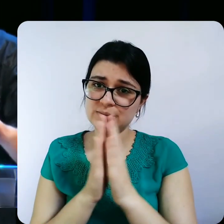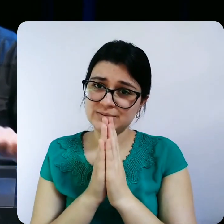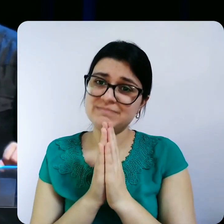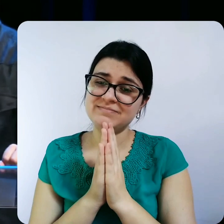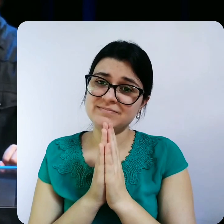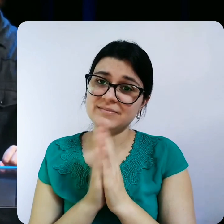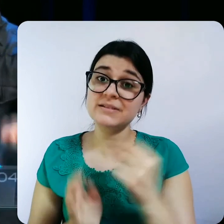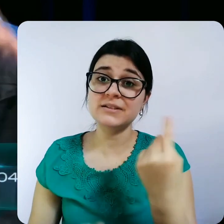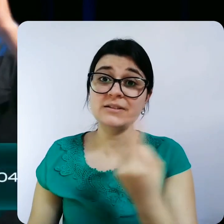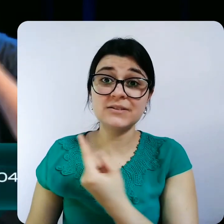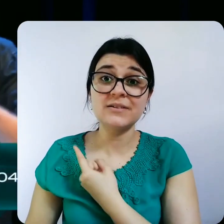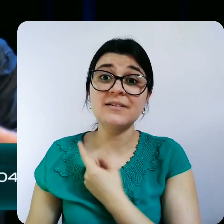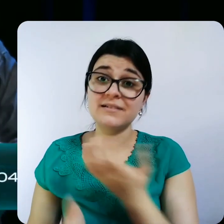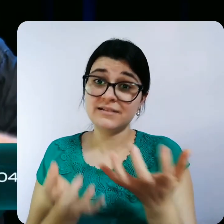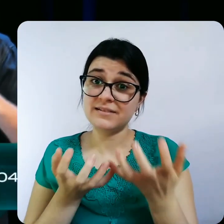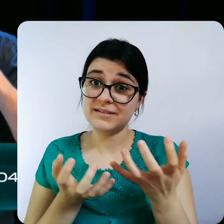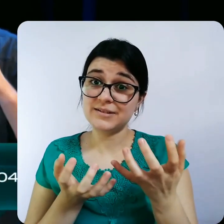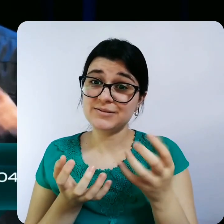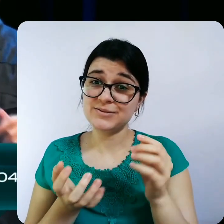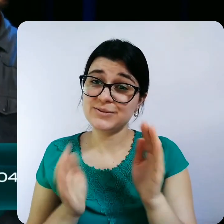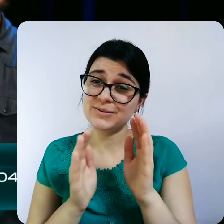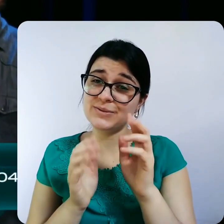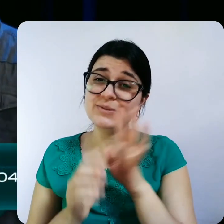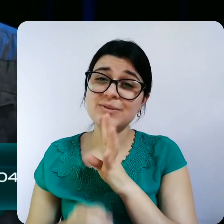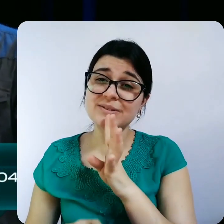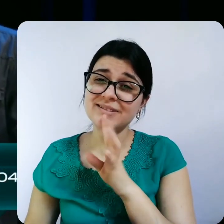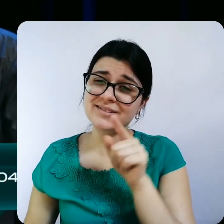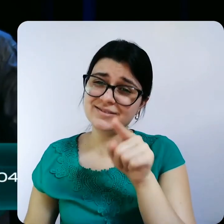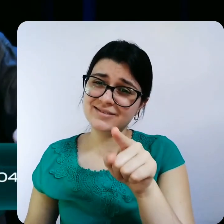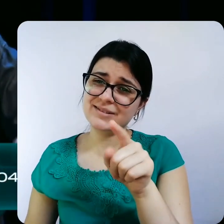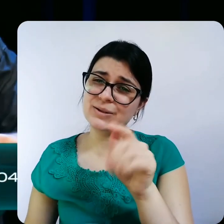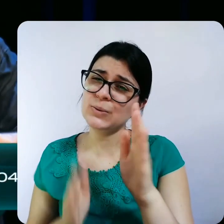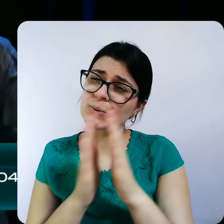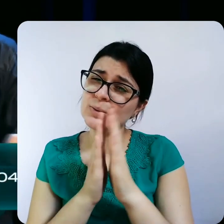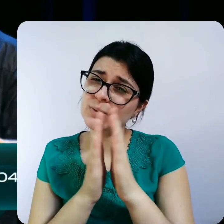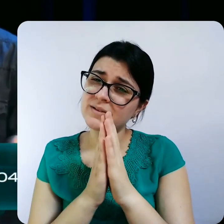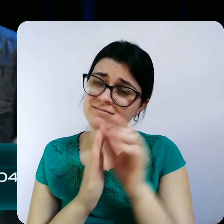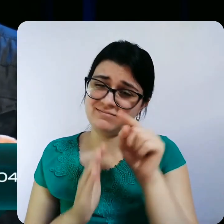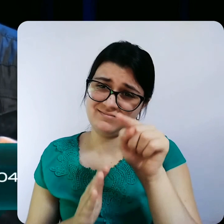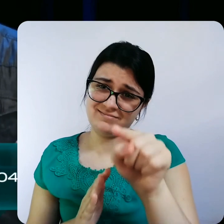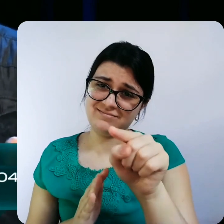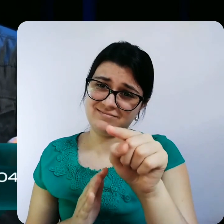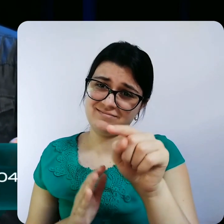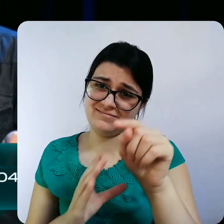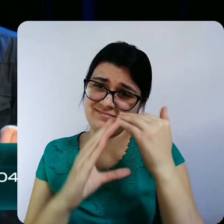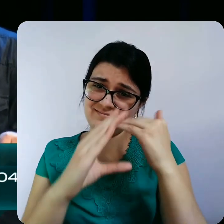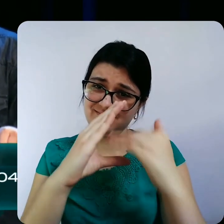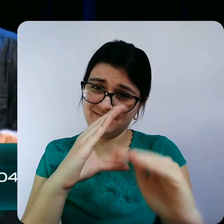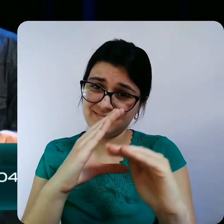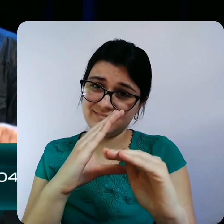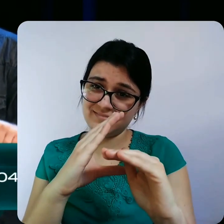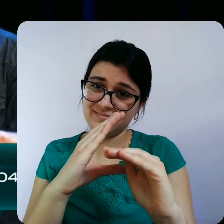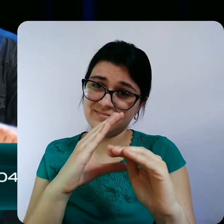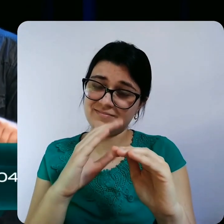conhecer você, de orar por você, de mandar uma mensagem. Entra no Fale Conosco da nossa igreja pelo WhatsApp,